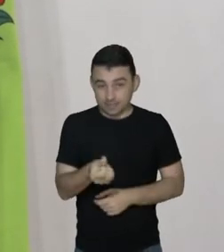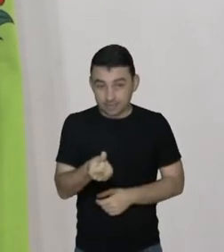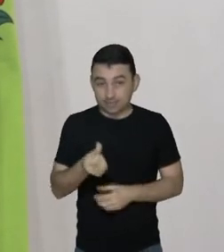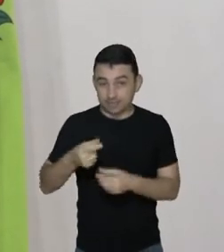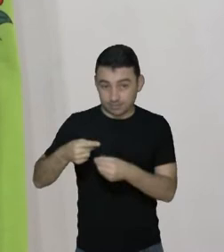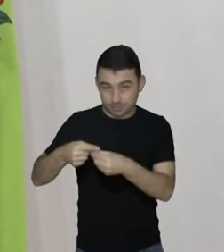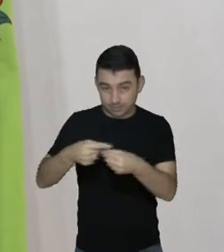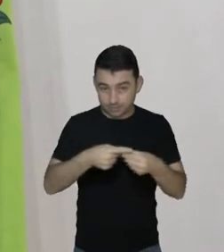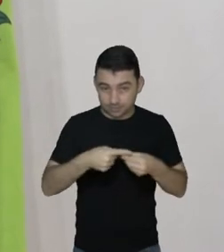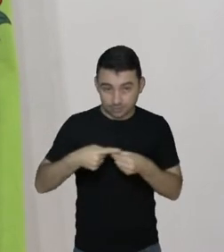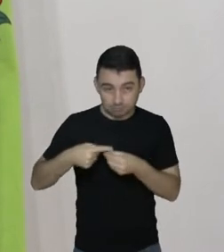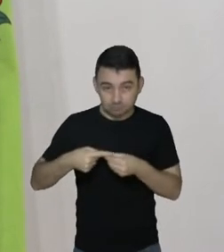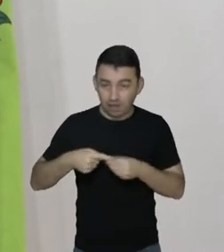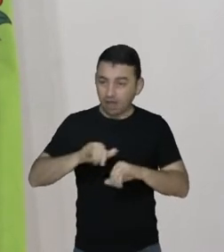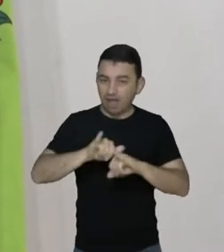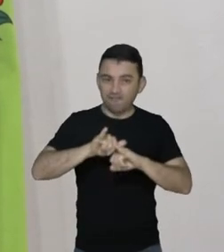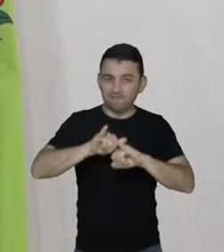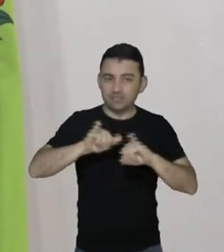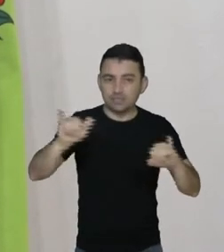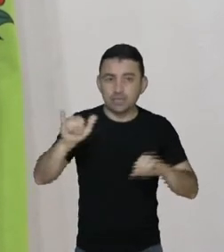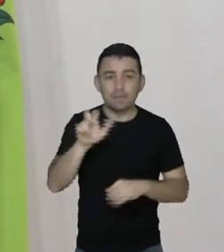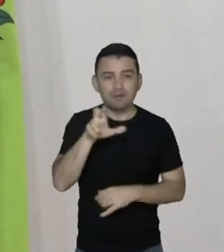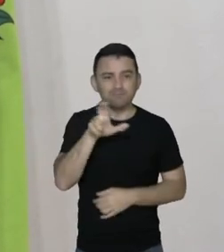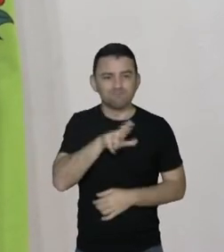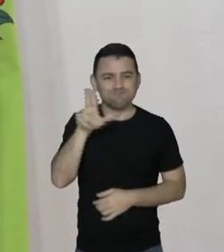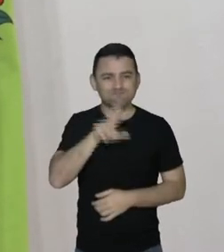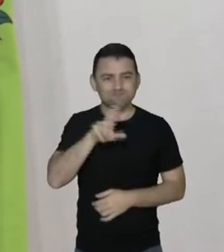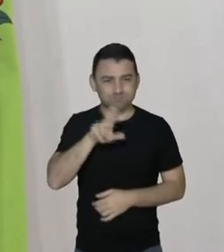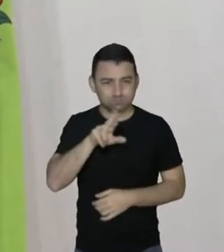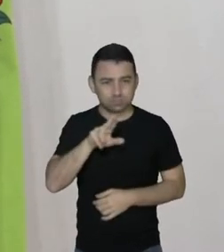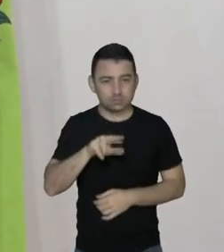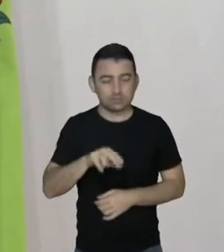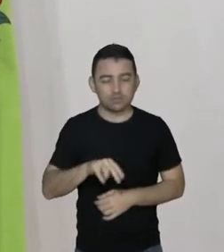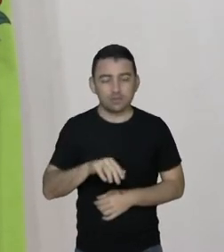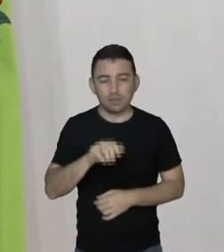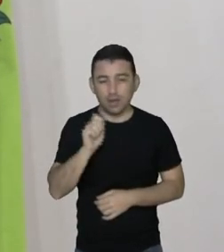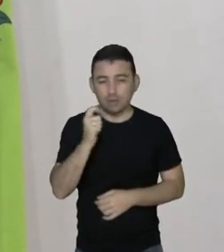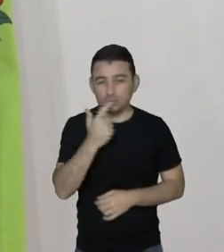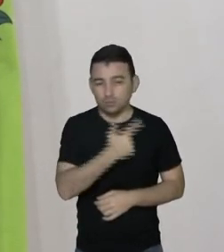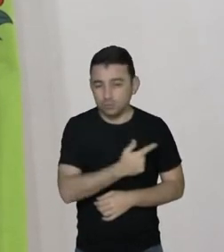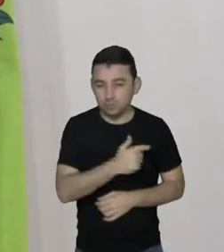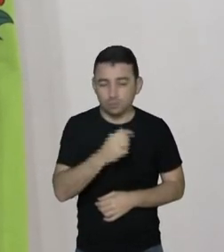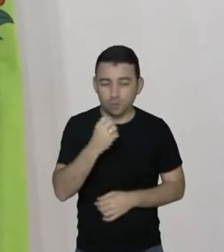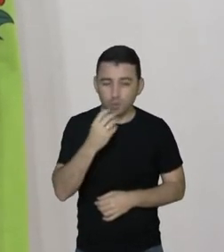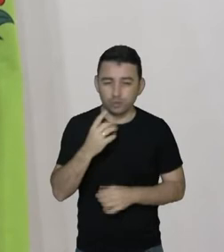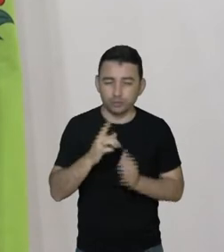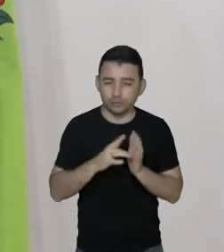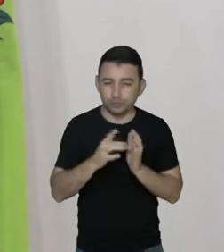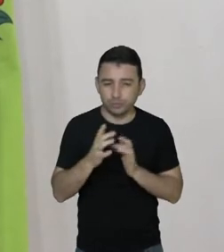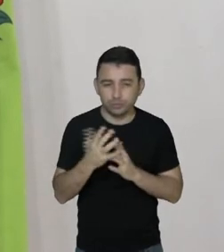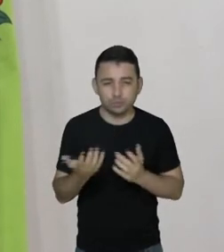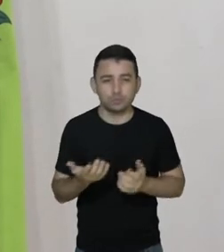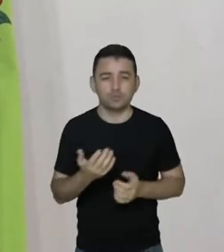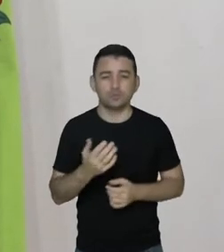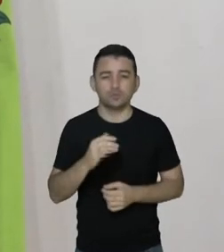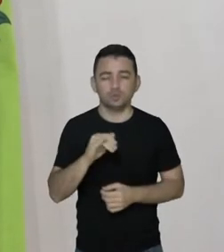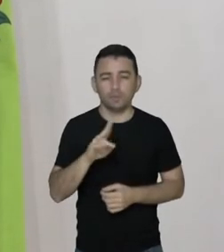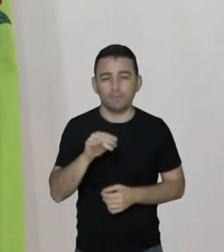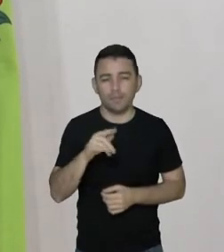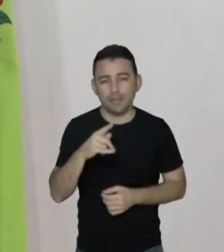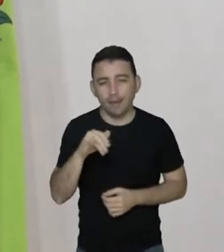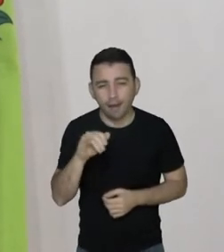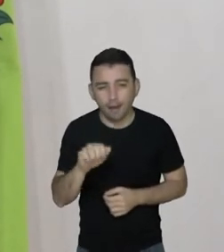que decretaram situação de emergência já, Abelardo Luz, Bom Jesus, Coronel Martins, Entre Rios, Galvão, Ipuaçu, Jupiá, Lajeado